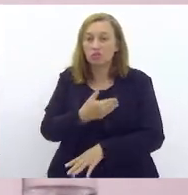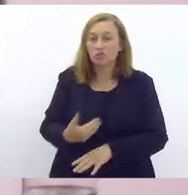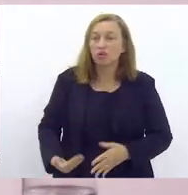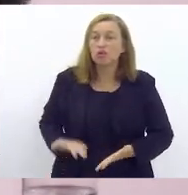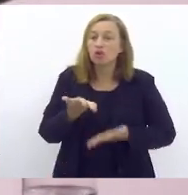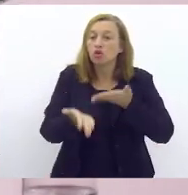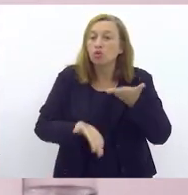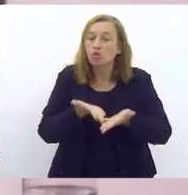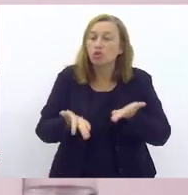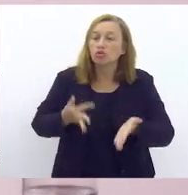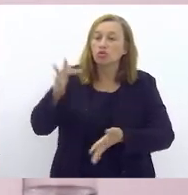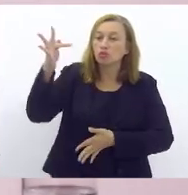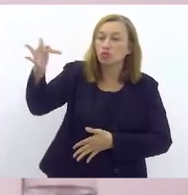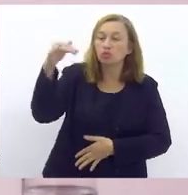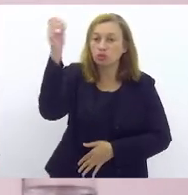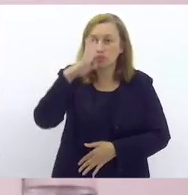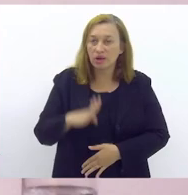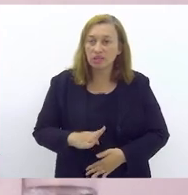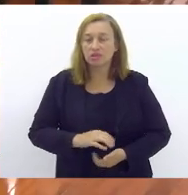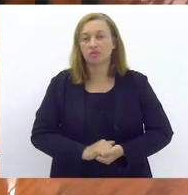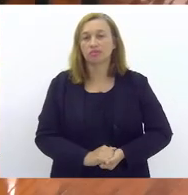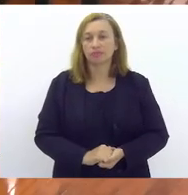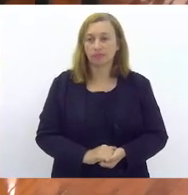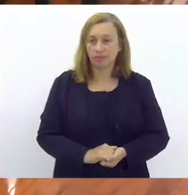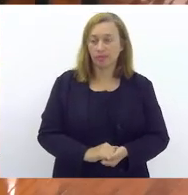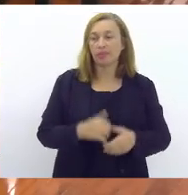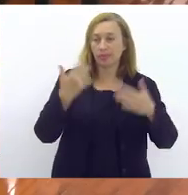do futuro do Brasil.